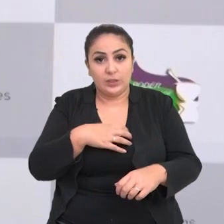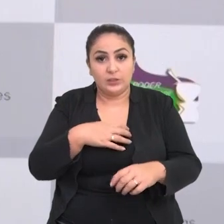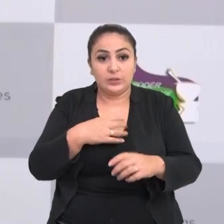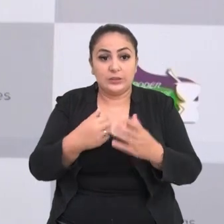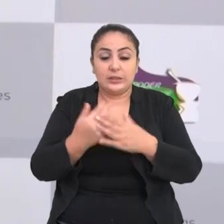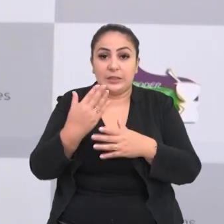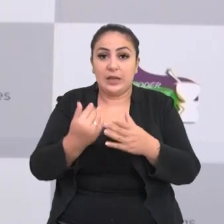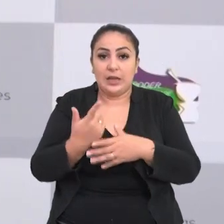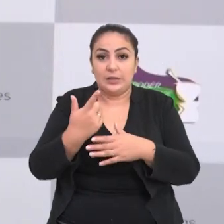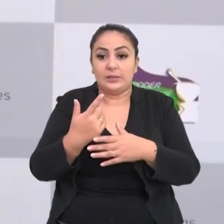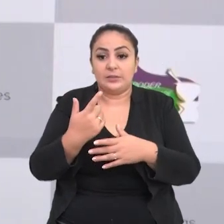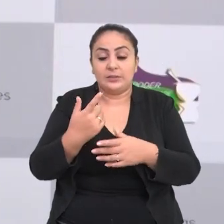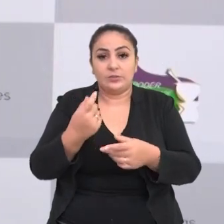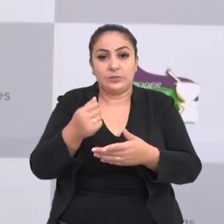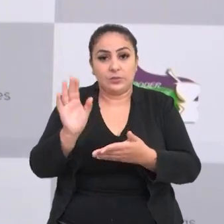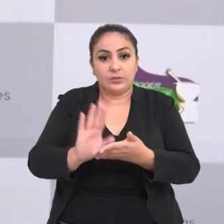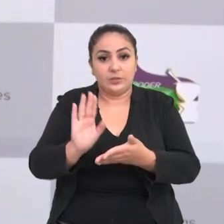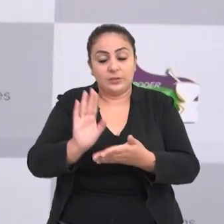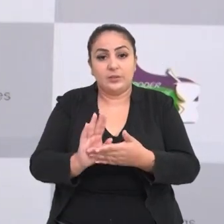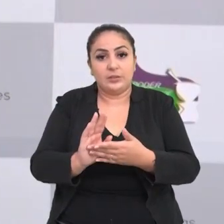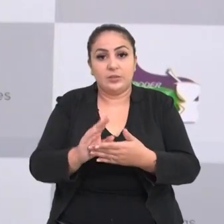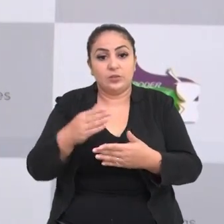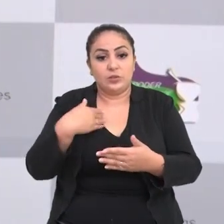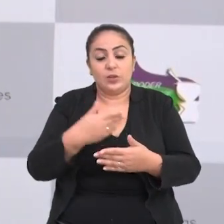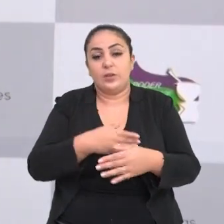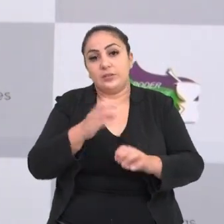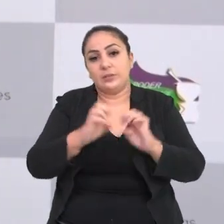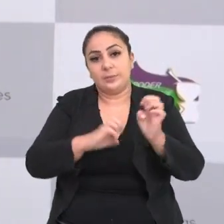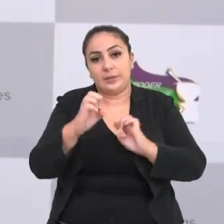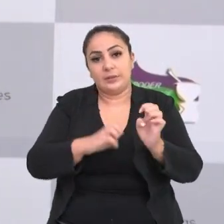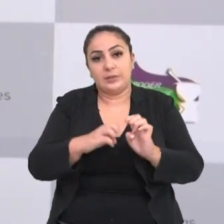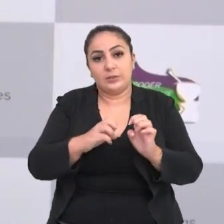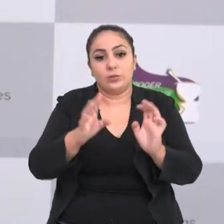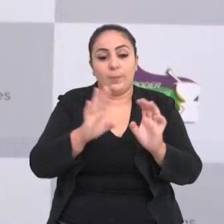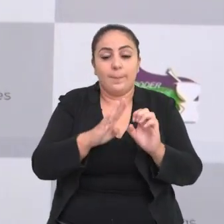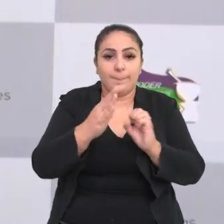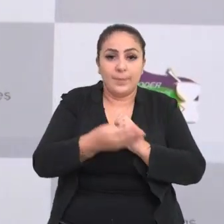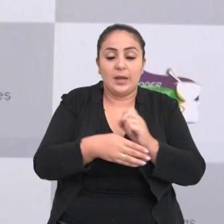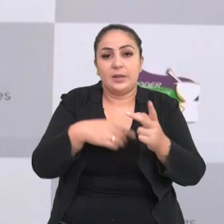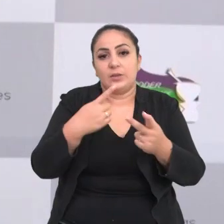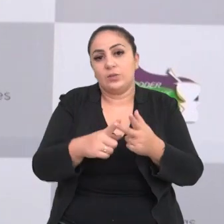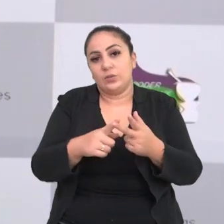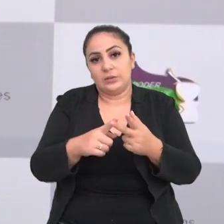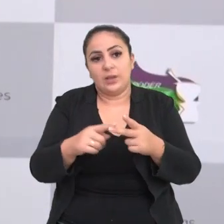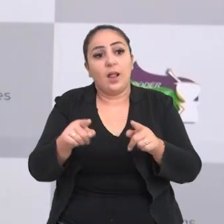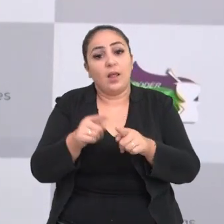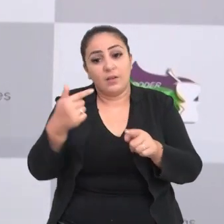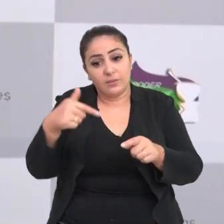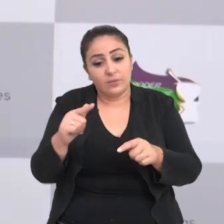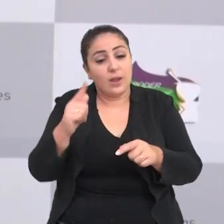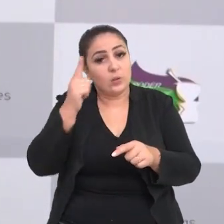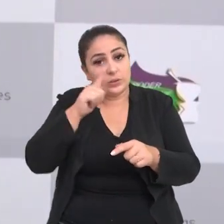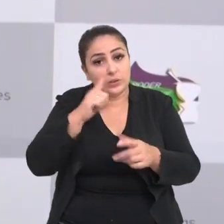nós girarmos os recursos, incentivarmos os nossos pequenos empresários do bairro, da vila. Ela vai lá e ela pode comprar